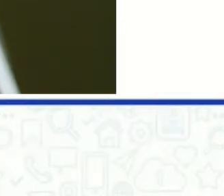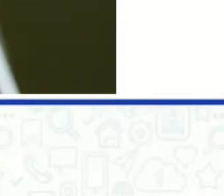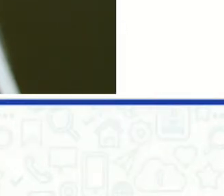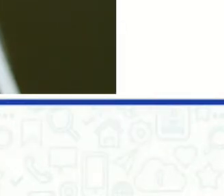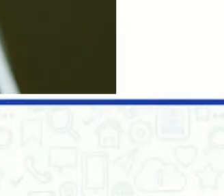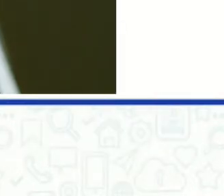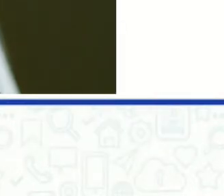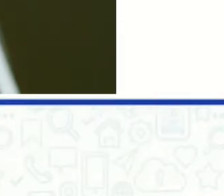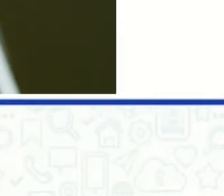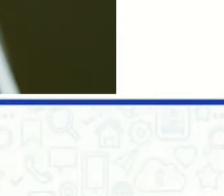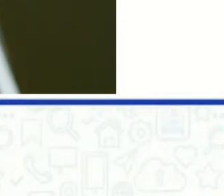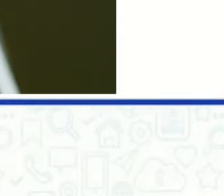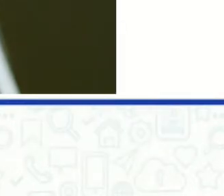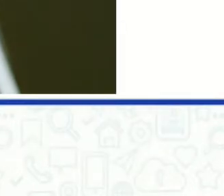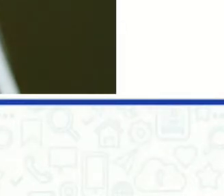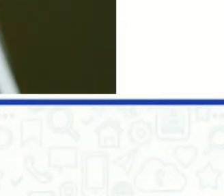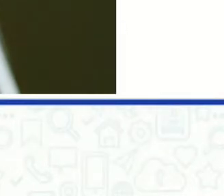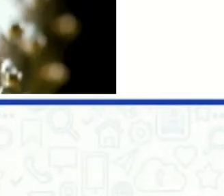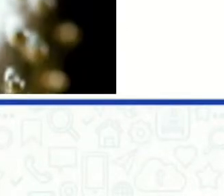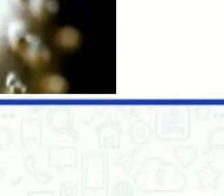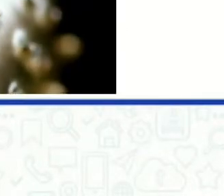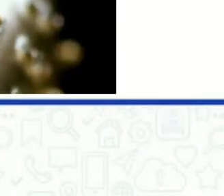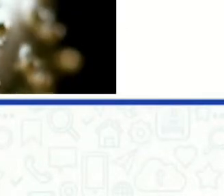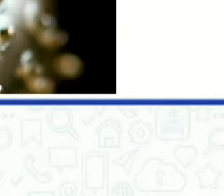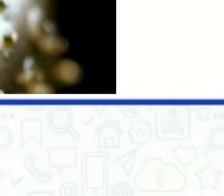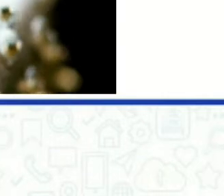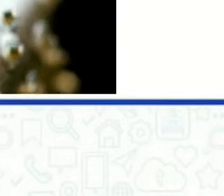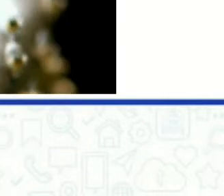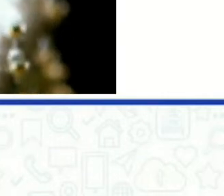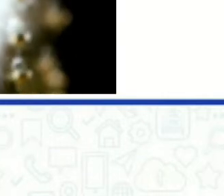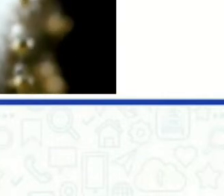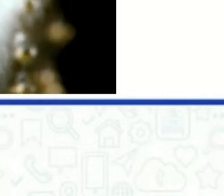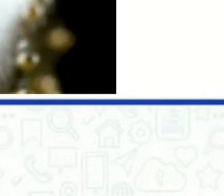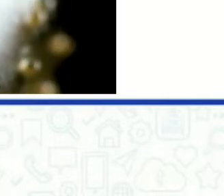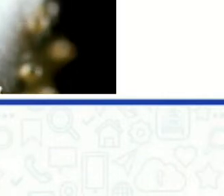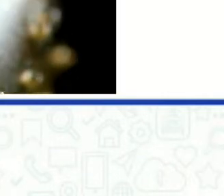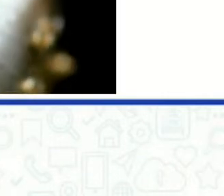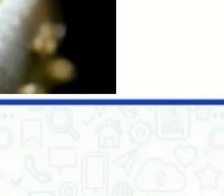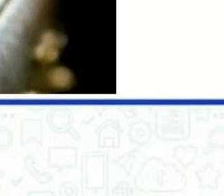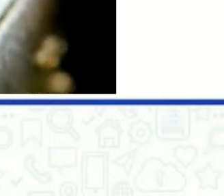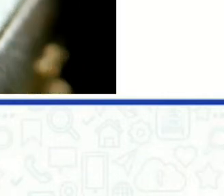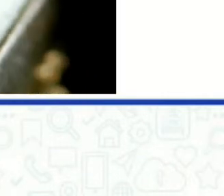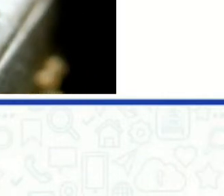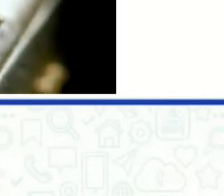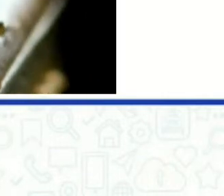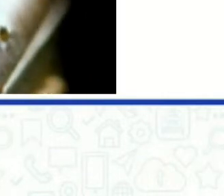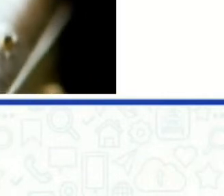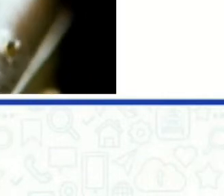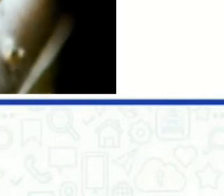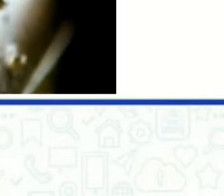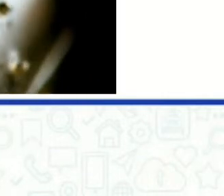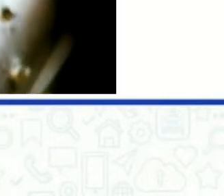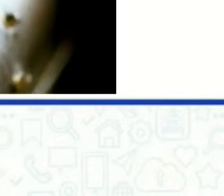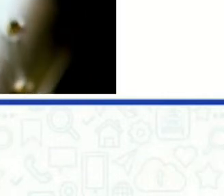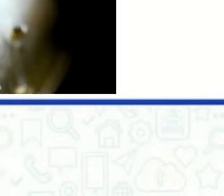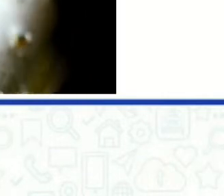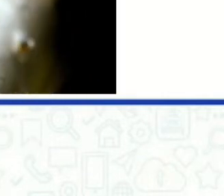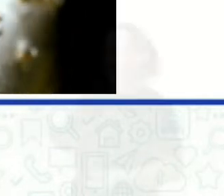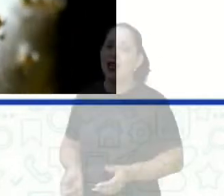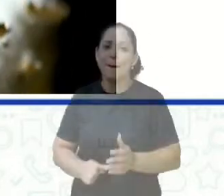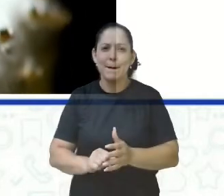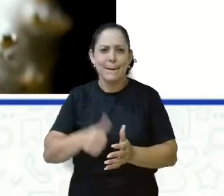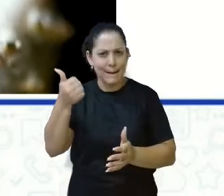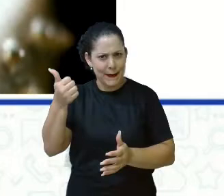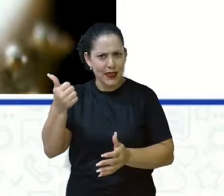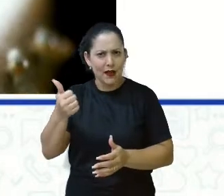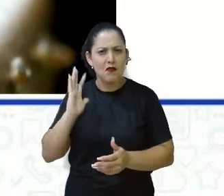representação, né, dessa linha melódica. E eu trouxe também para mostrar a vocês, esse foi uma das primeiras formas de registro musical,